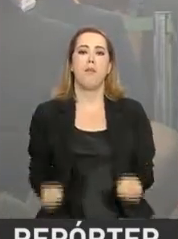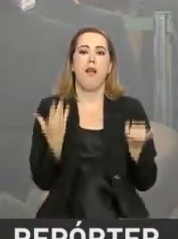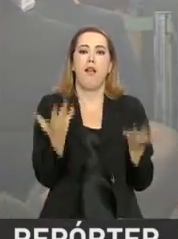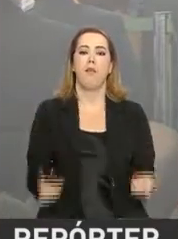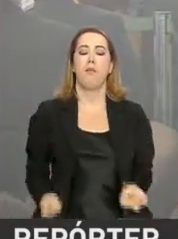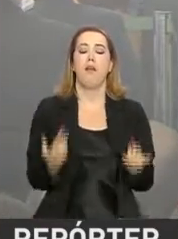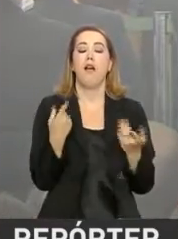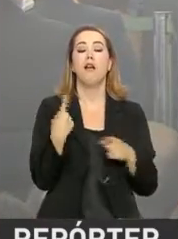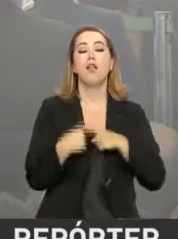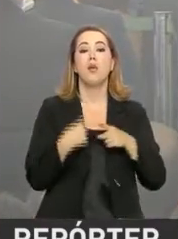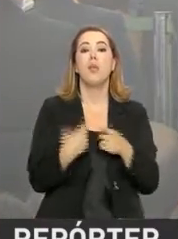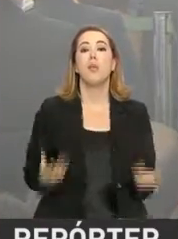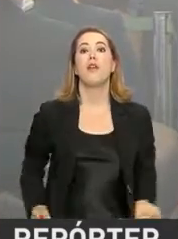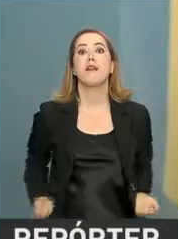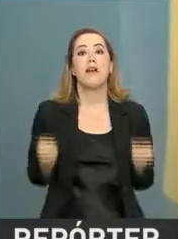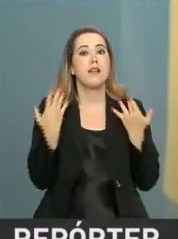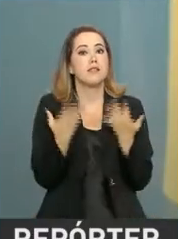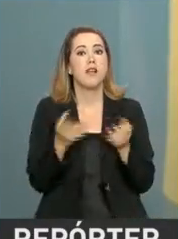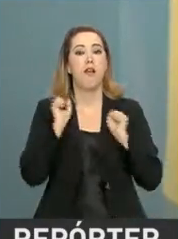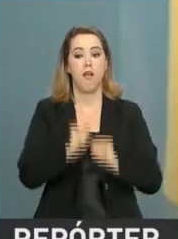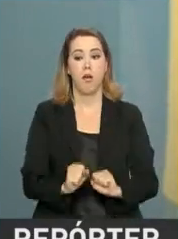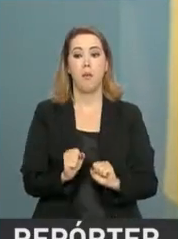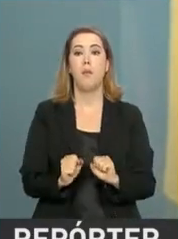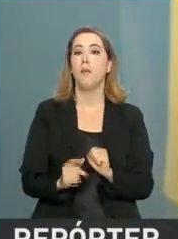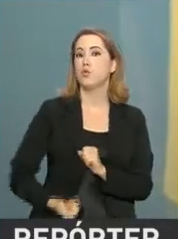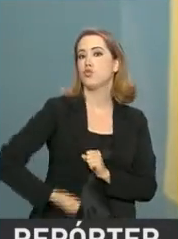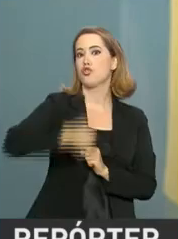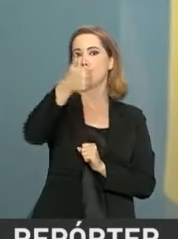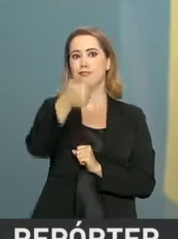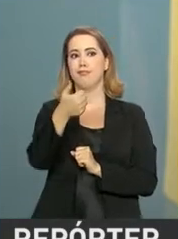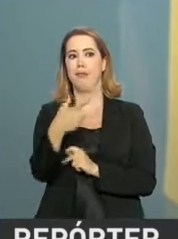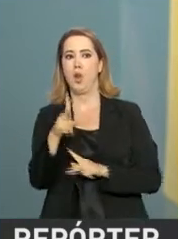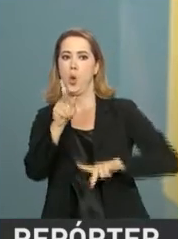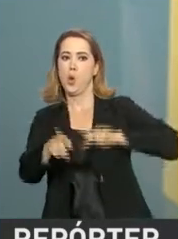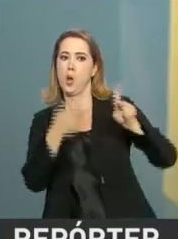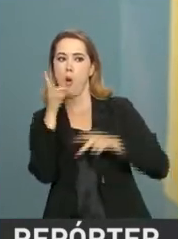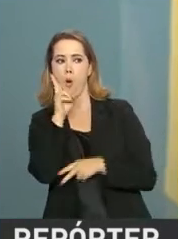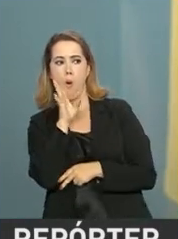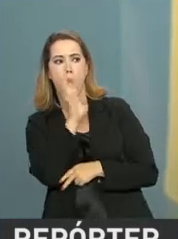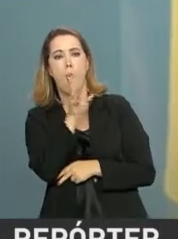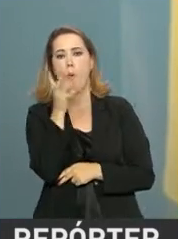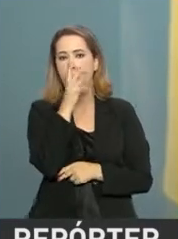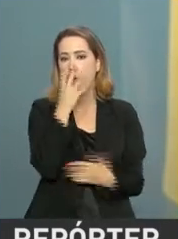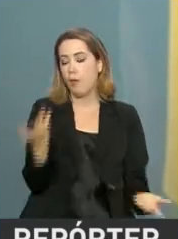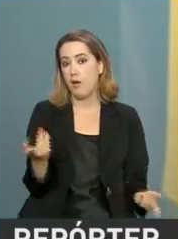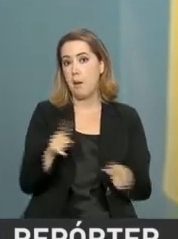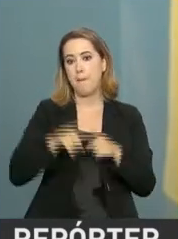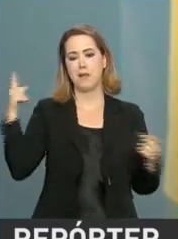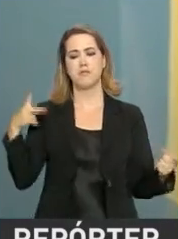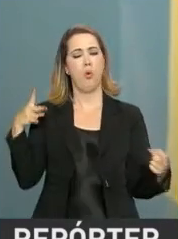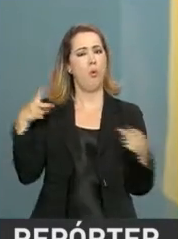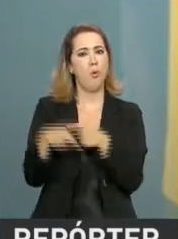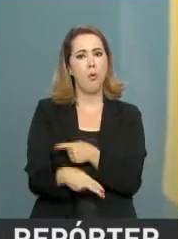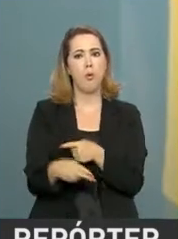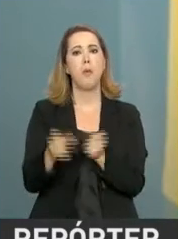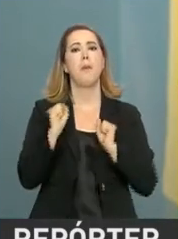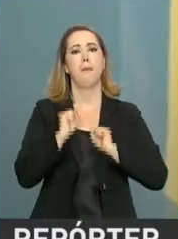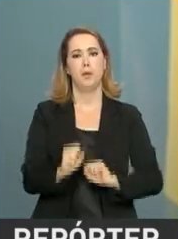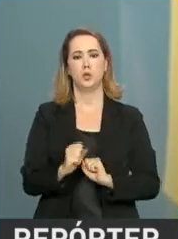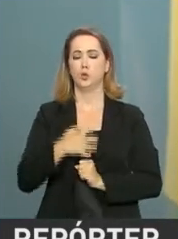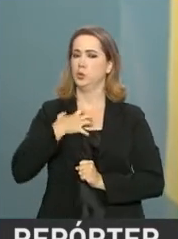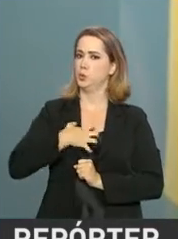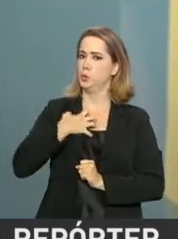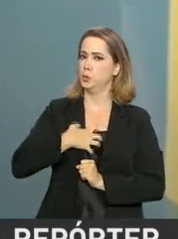gastar o máximo possível pode gerar popularidade e restringir o gasto pode gerar inicialmente